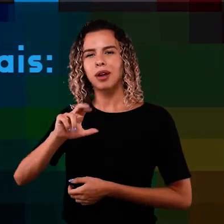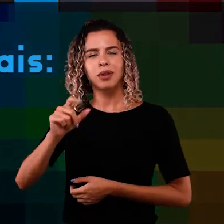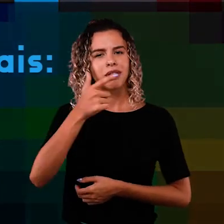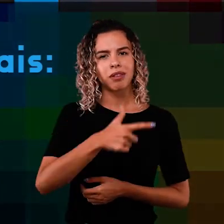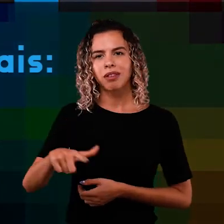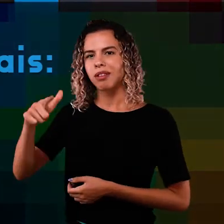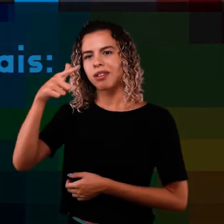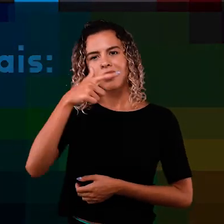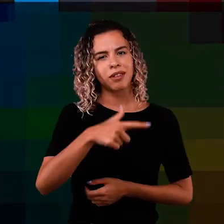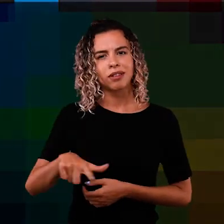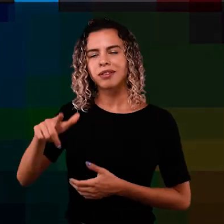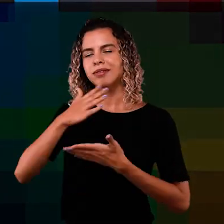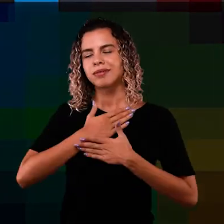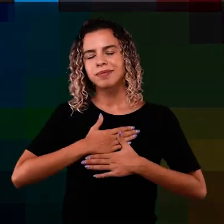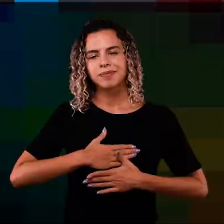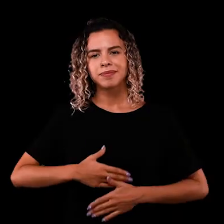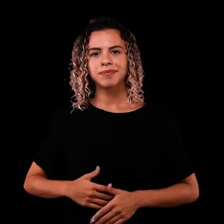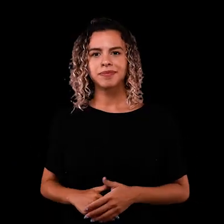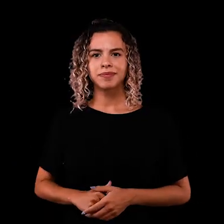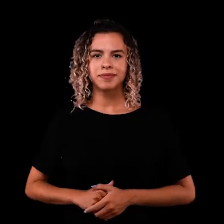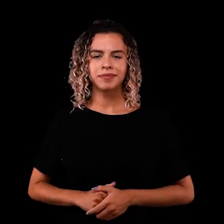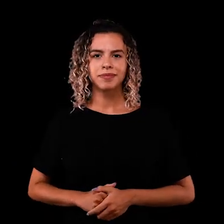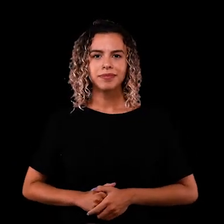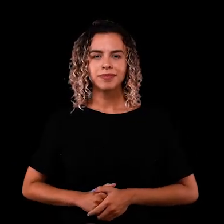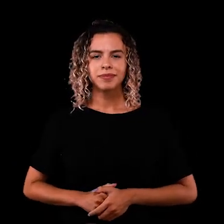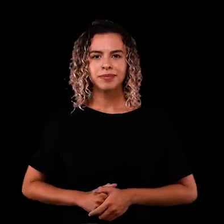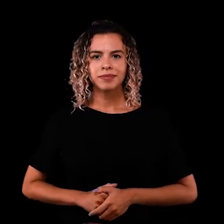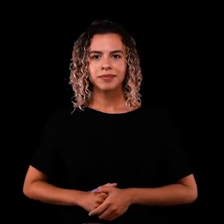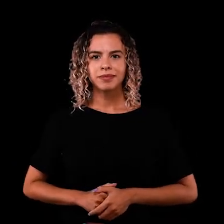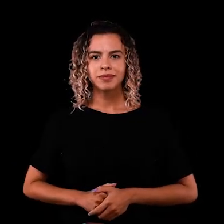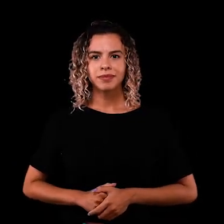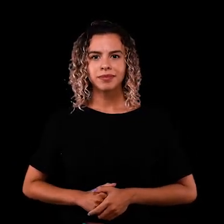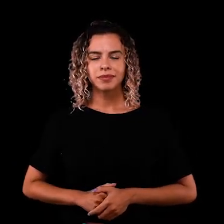coisa repetitiva e reconfortante. A tela escurece.